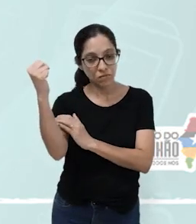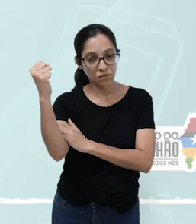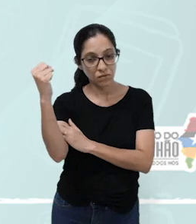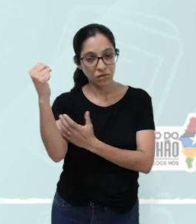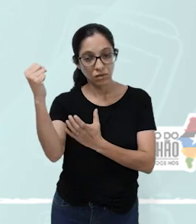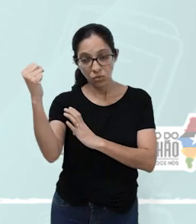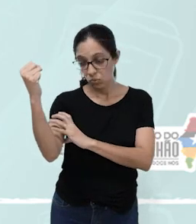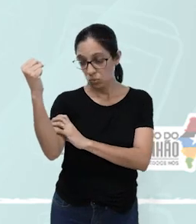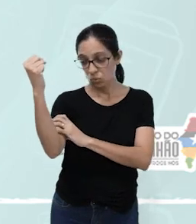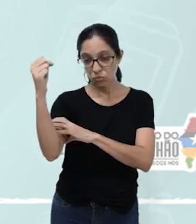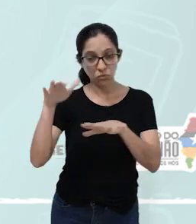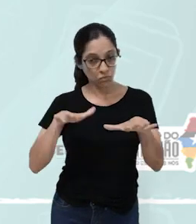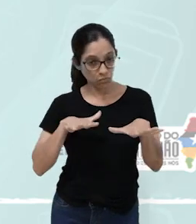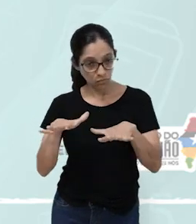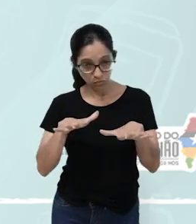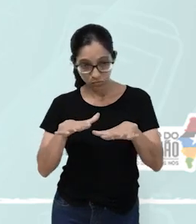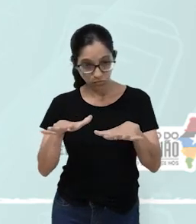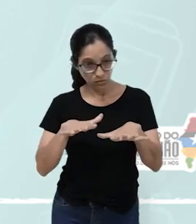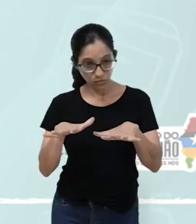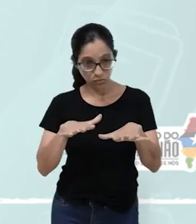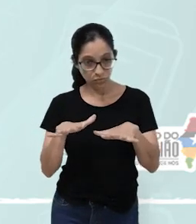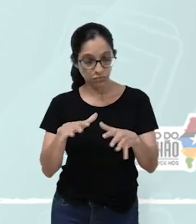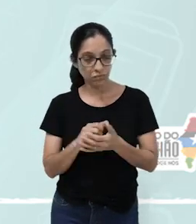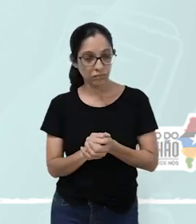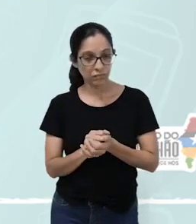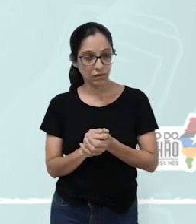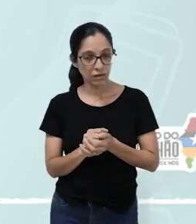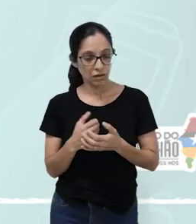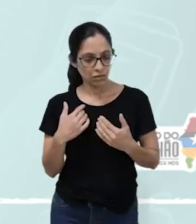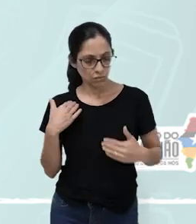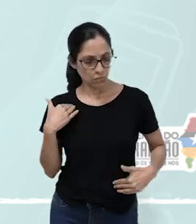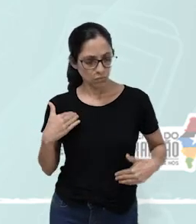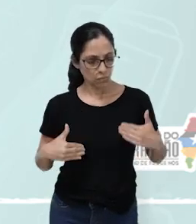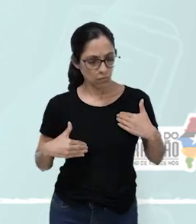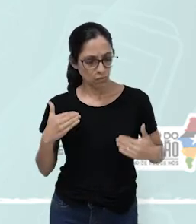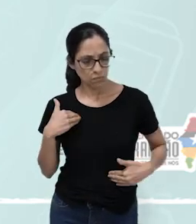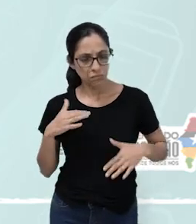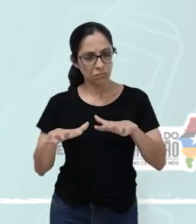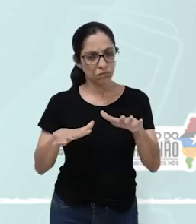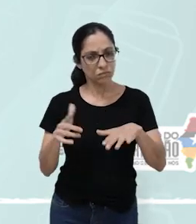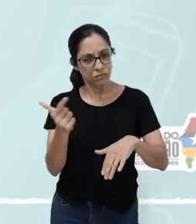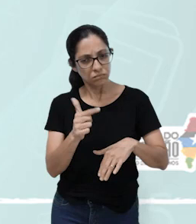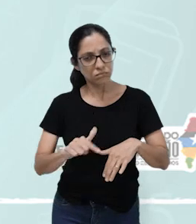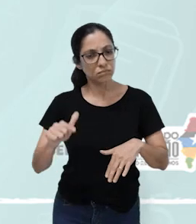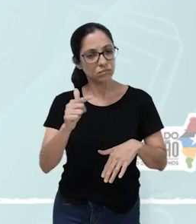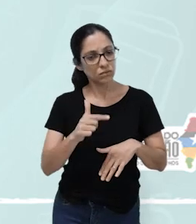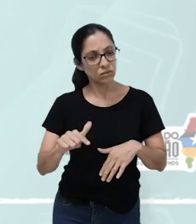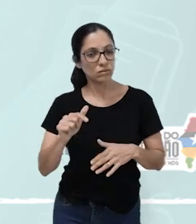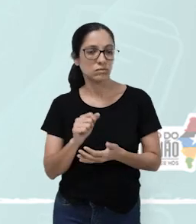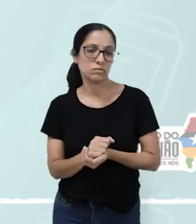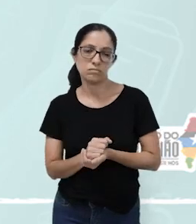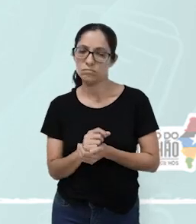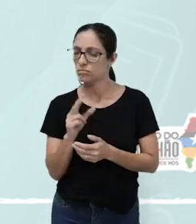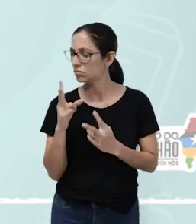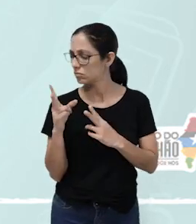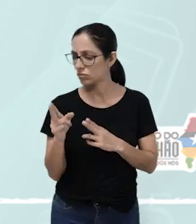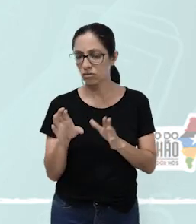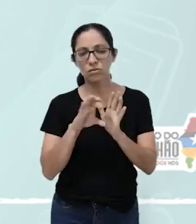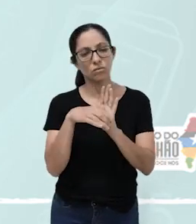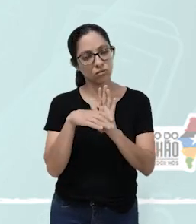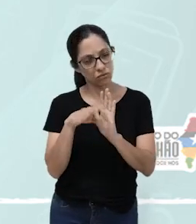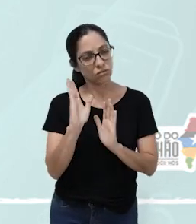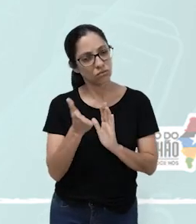movimento, ou suportando o peso do próprio corpo em movimentos repetidos. Mesmo conceito que eu dei ainda há pouco